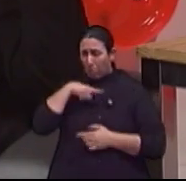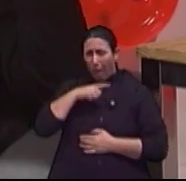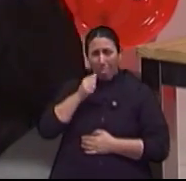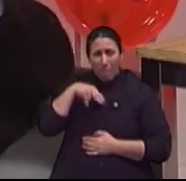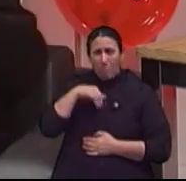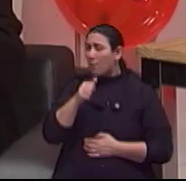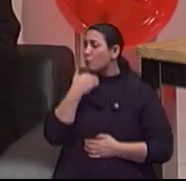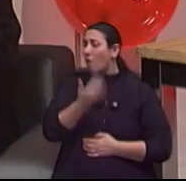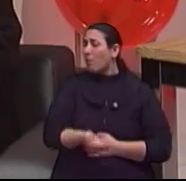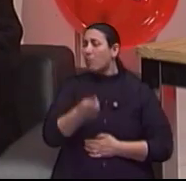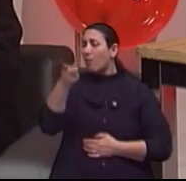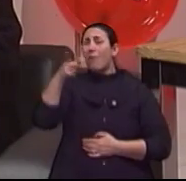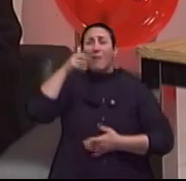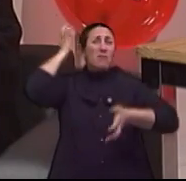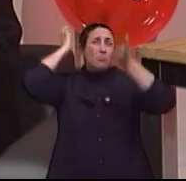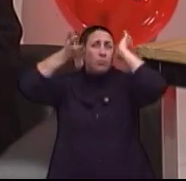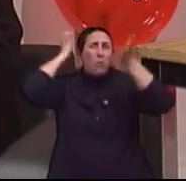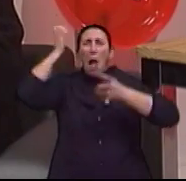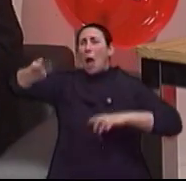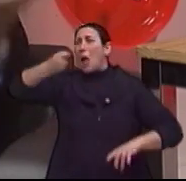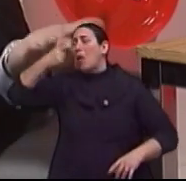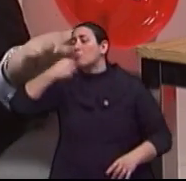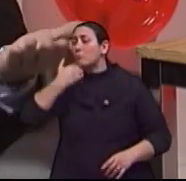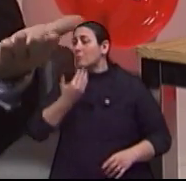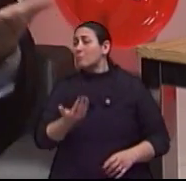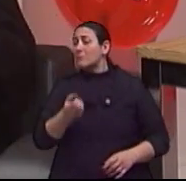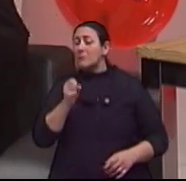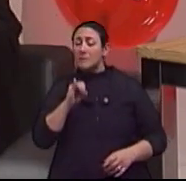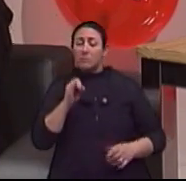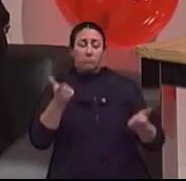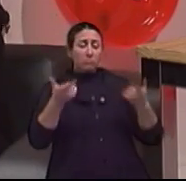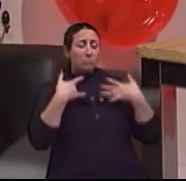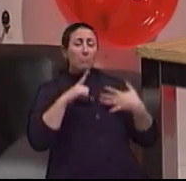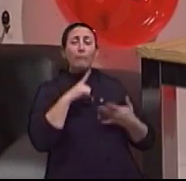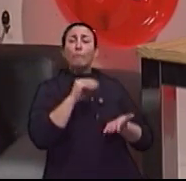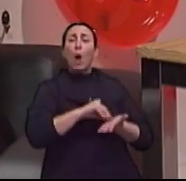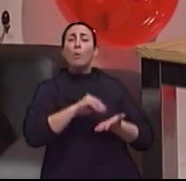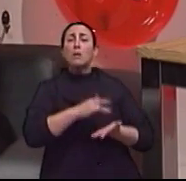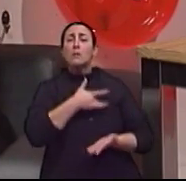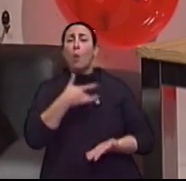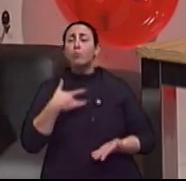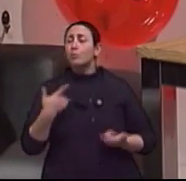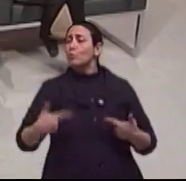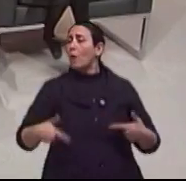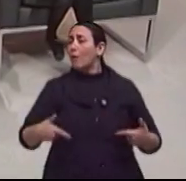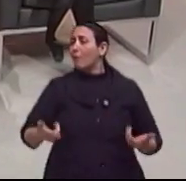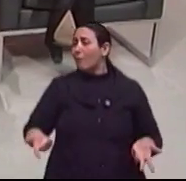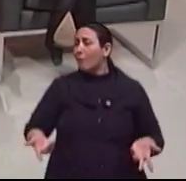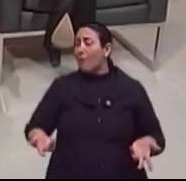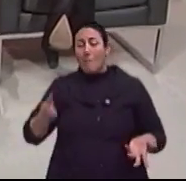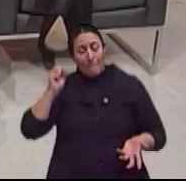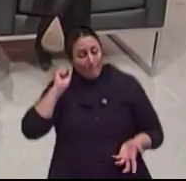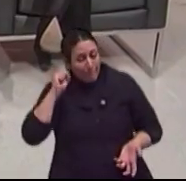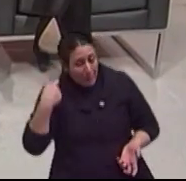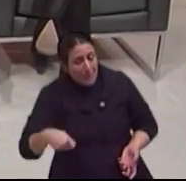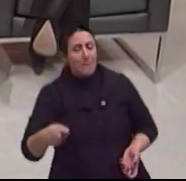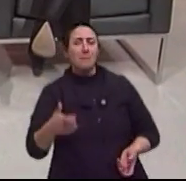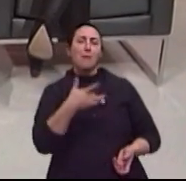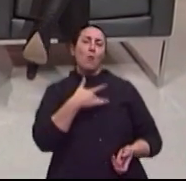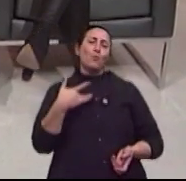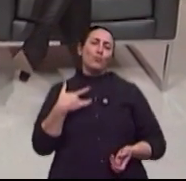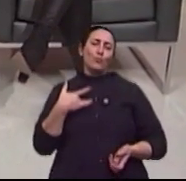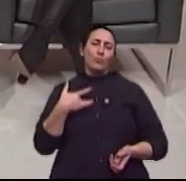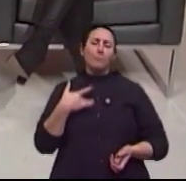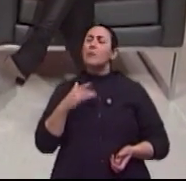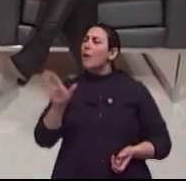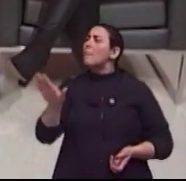estimular se tu tá com uma anemia Franca tá me di seg que corrigir o problema Claro endeu implante